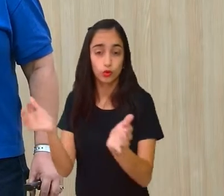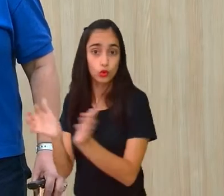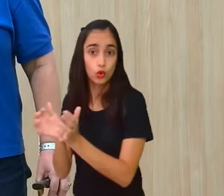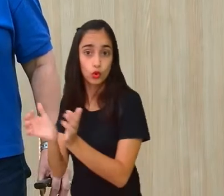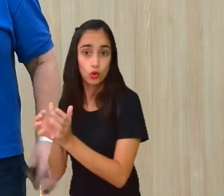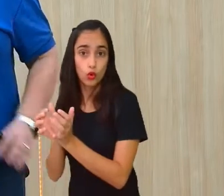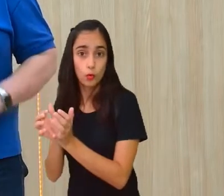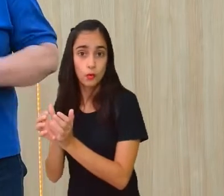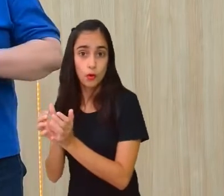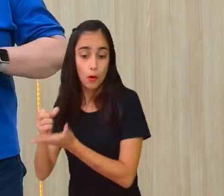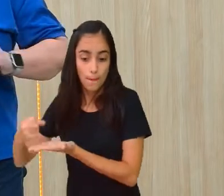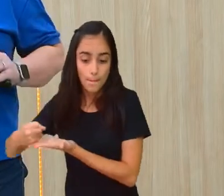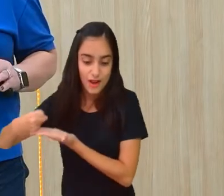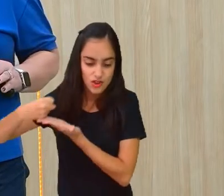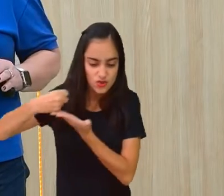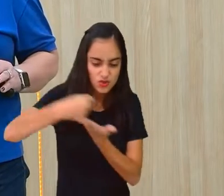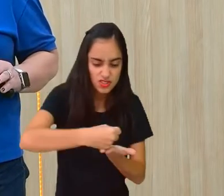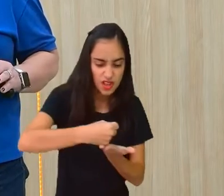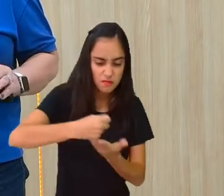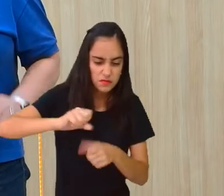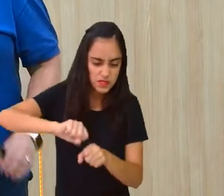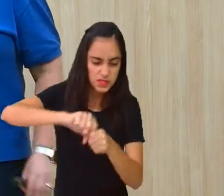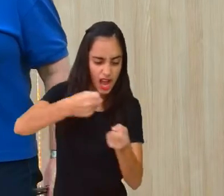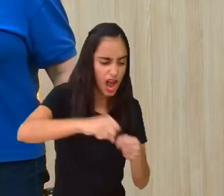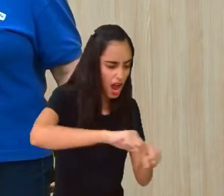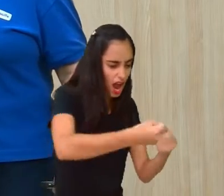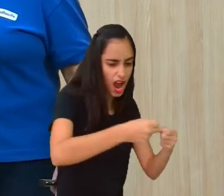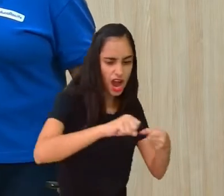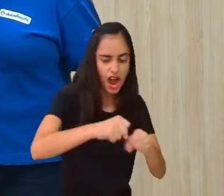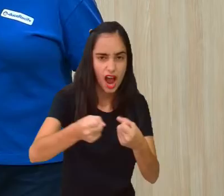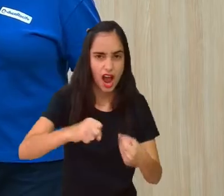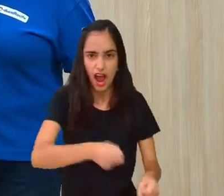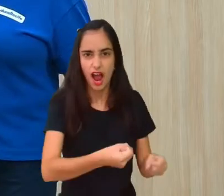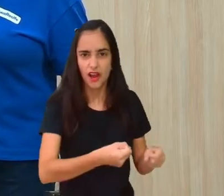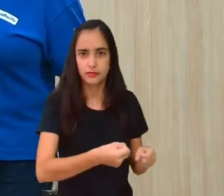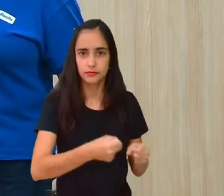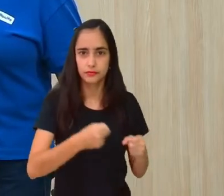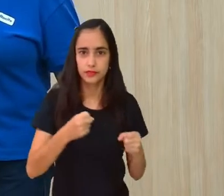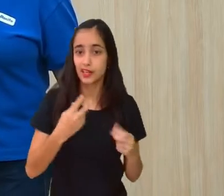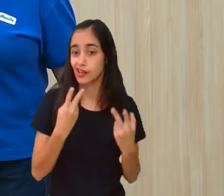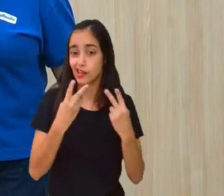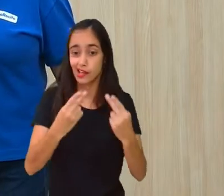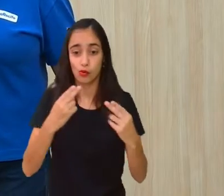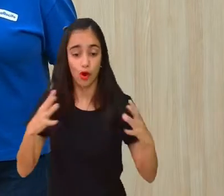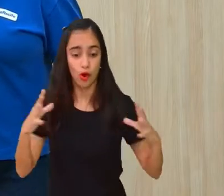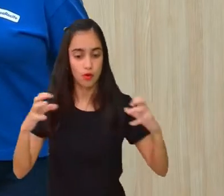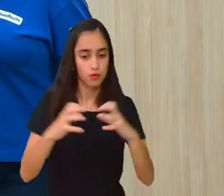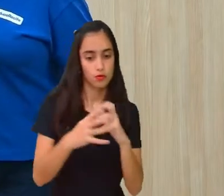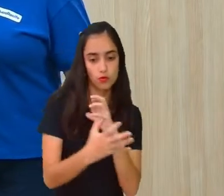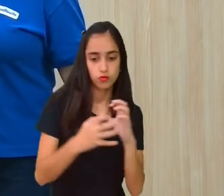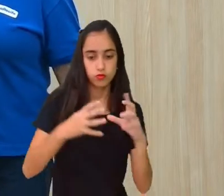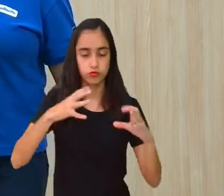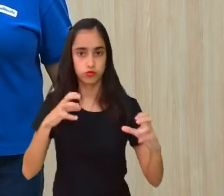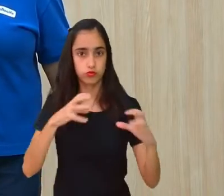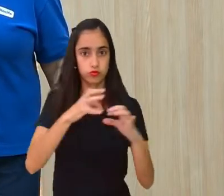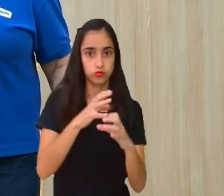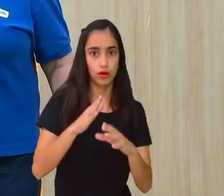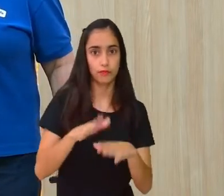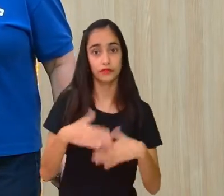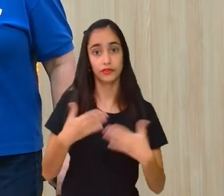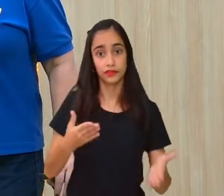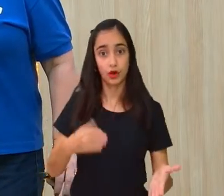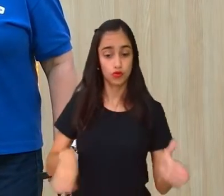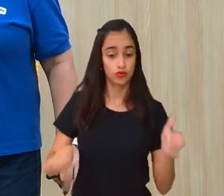ou neutralizar, para ele não ter mais a função de atacar. Então, esse conjunto veio. Na hora que esse